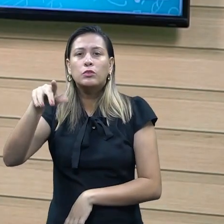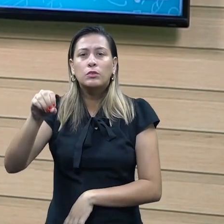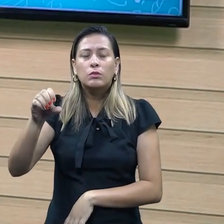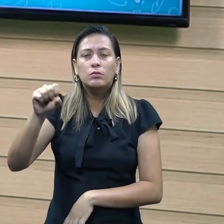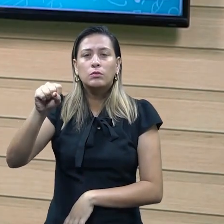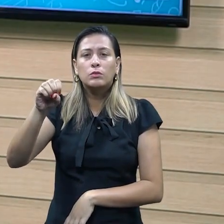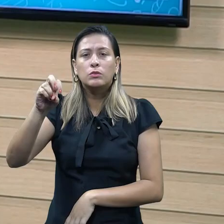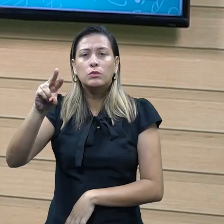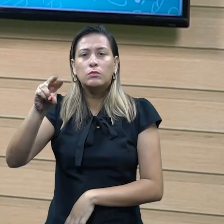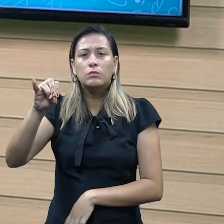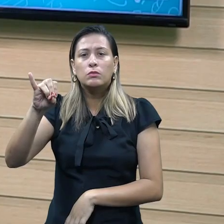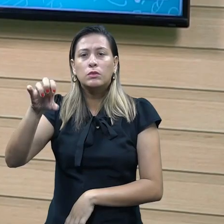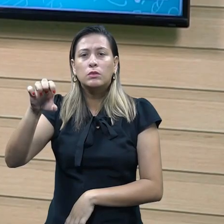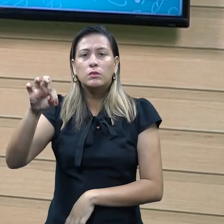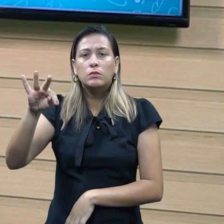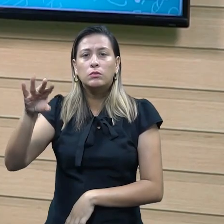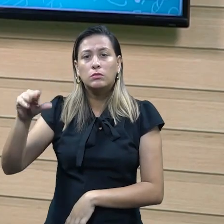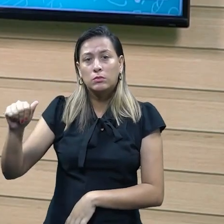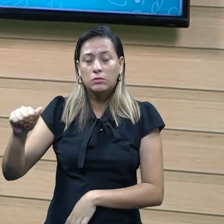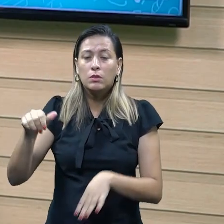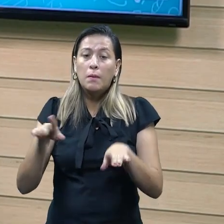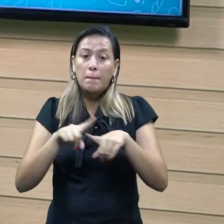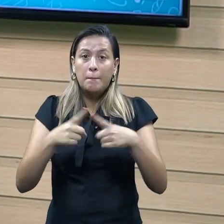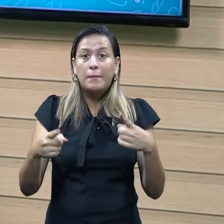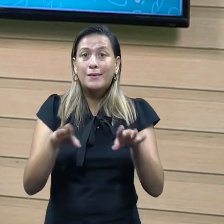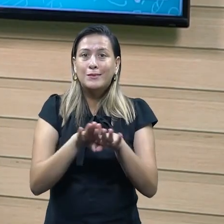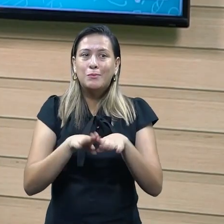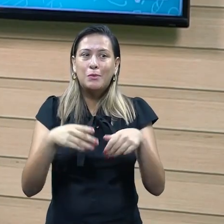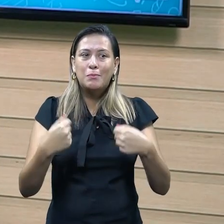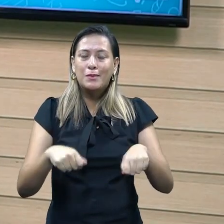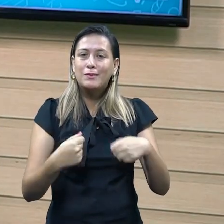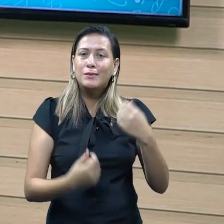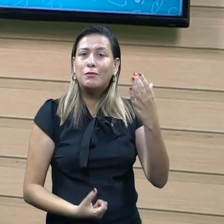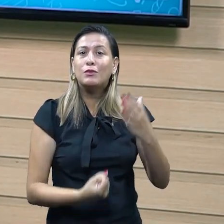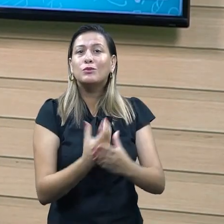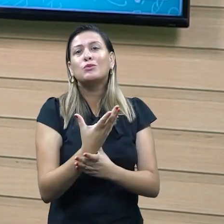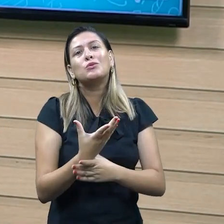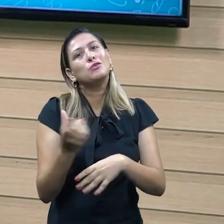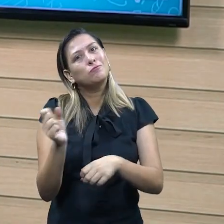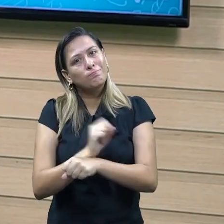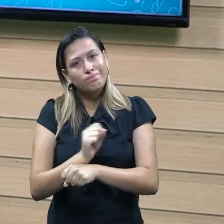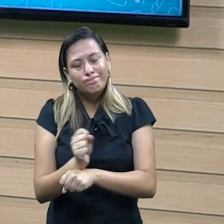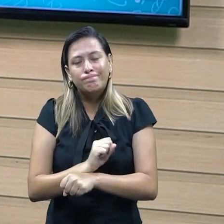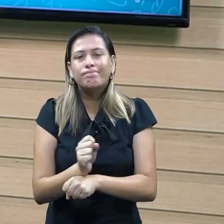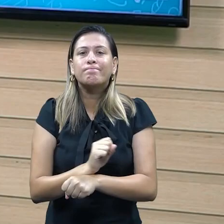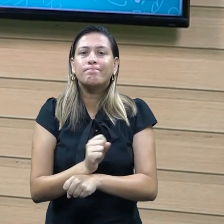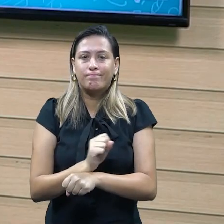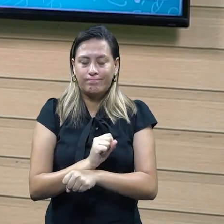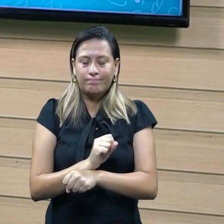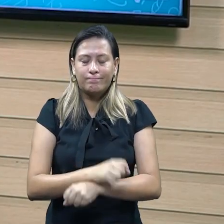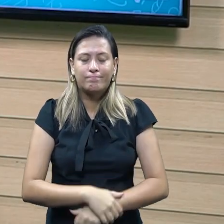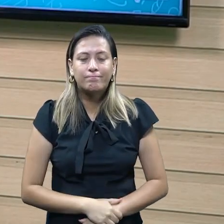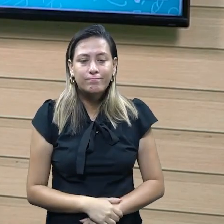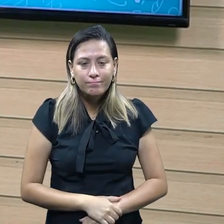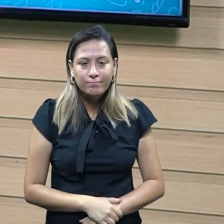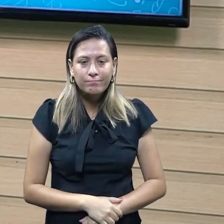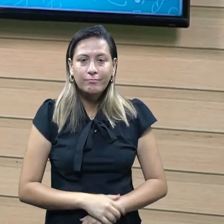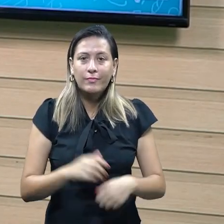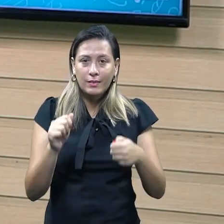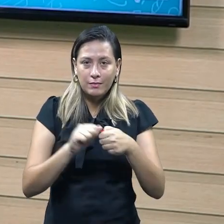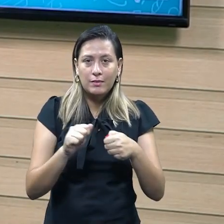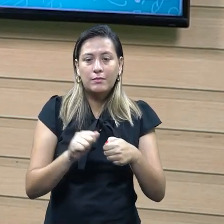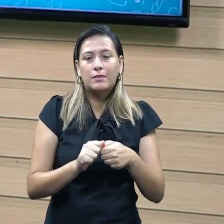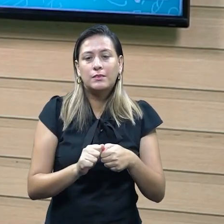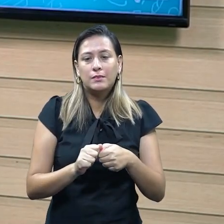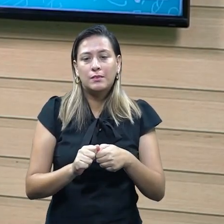eles também tinham que desenvolver veículos, também tinha essa aplicação para veículos, principalmente